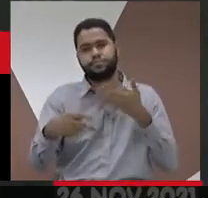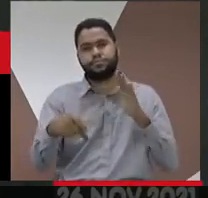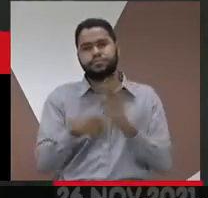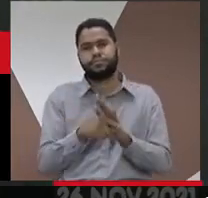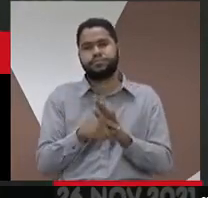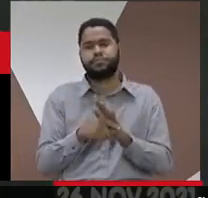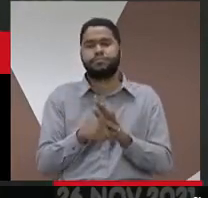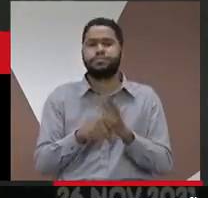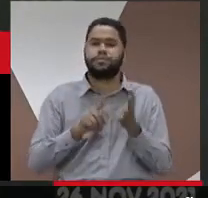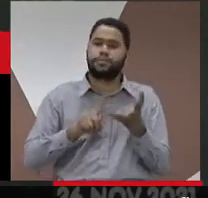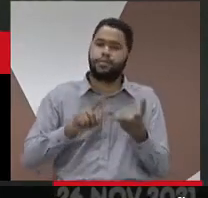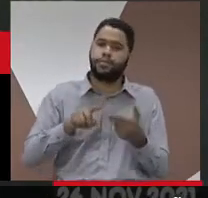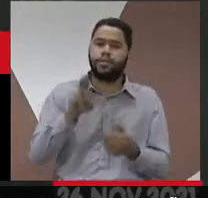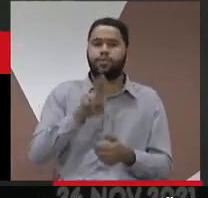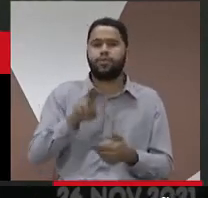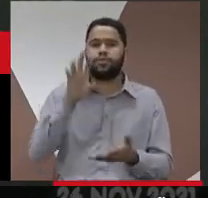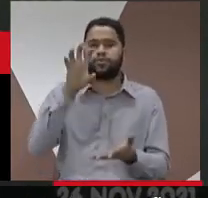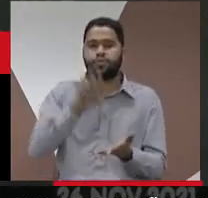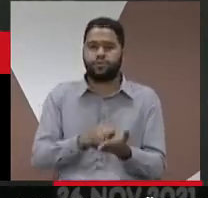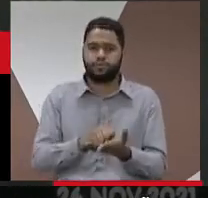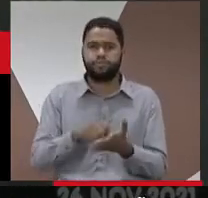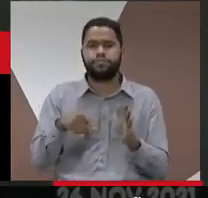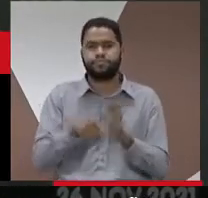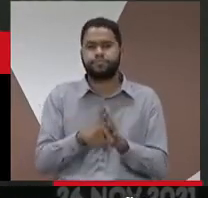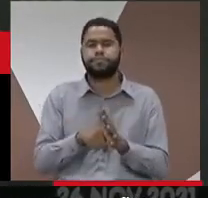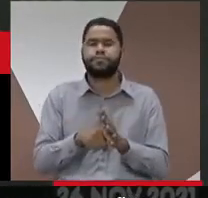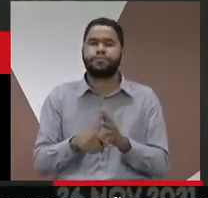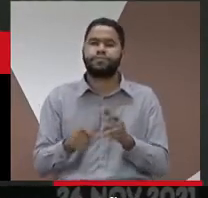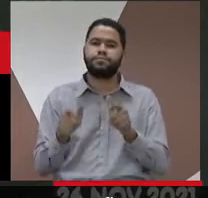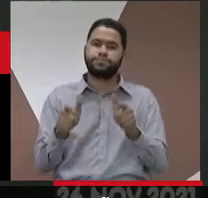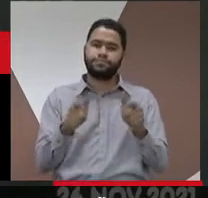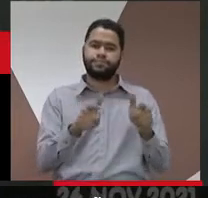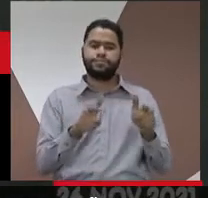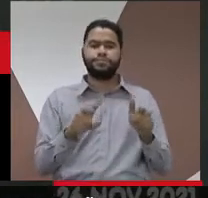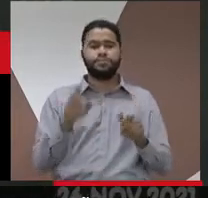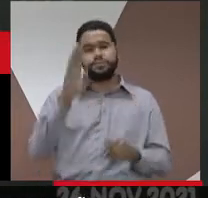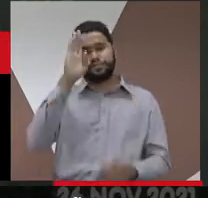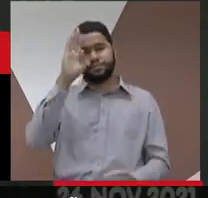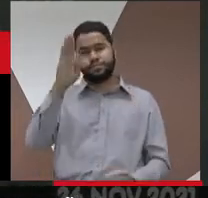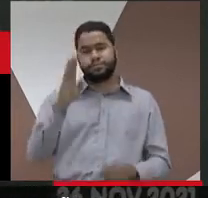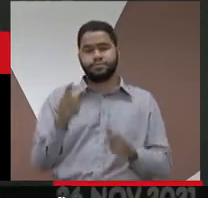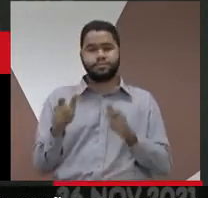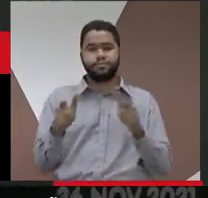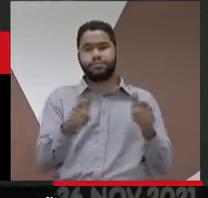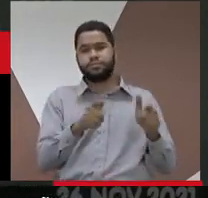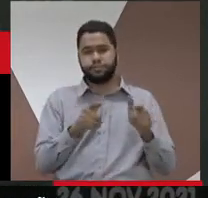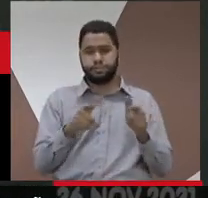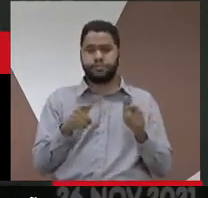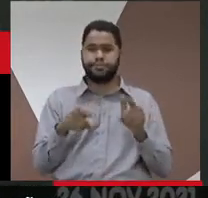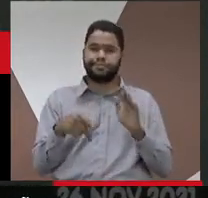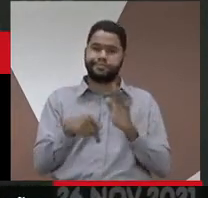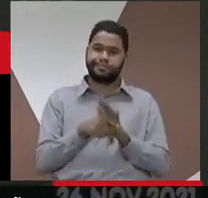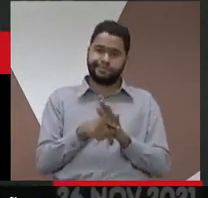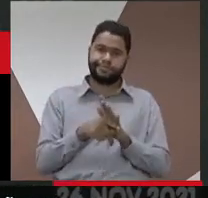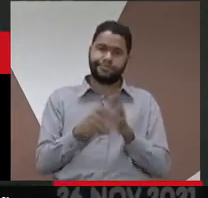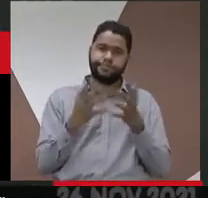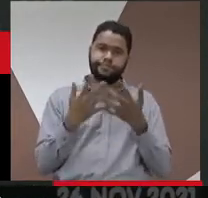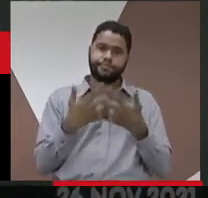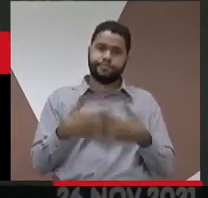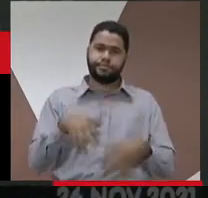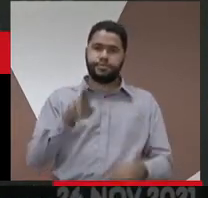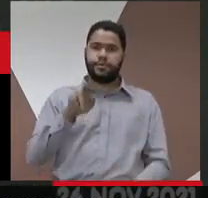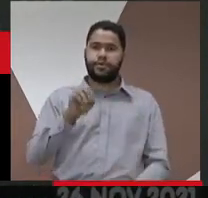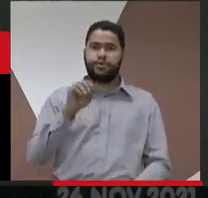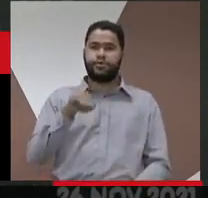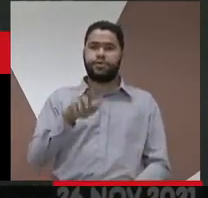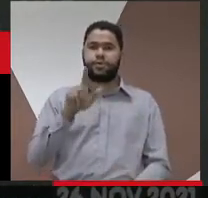às proposições de uso e ocupação do solo nas áreas a serem impactadas, sobretudo as localizadas às margens do traçado funcional do Rodoanel,